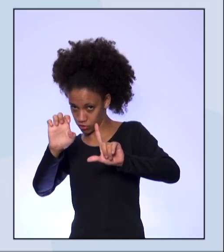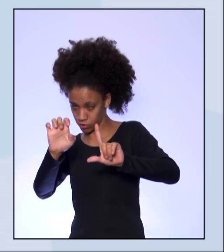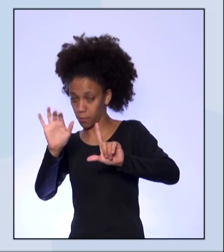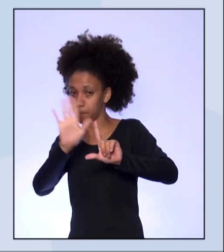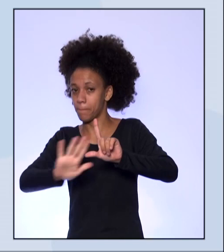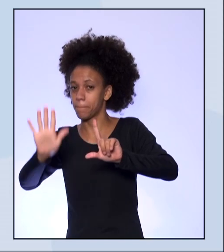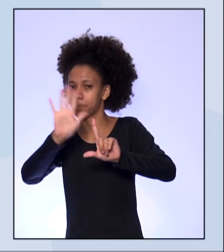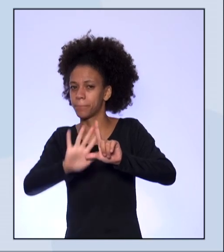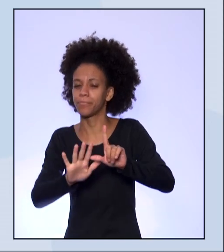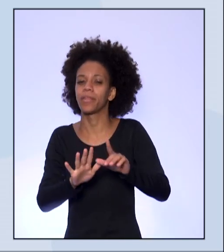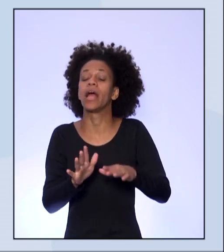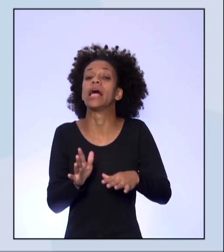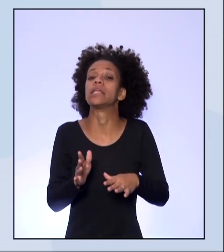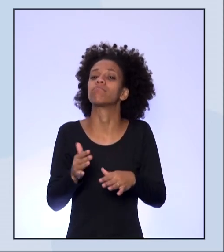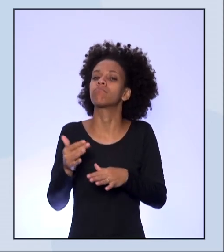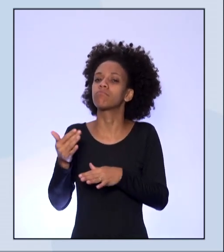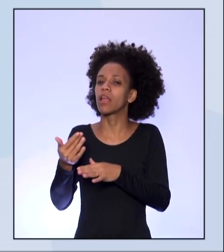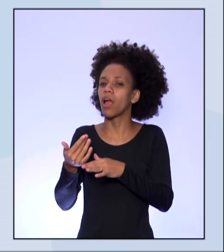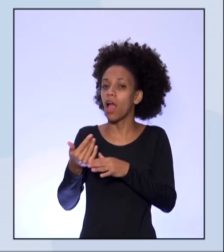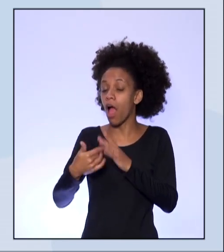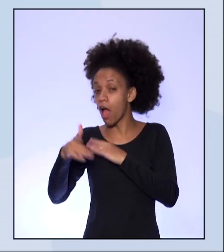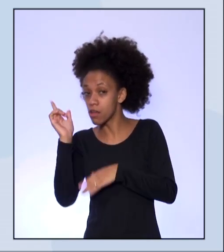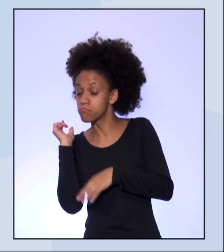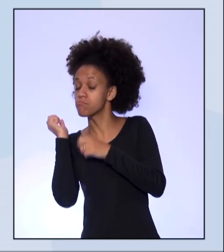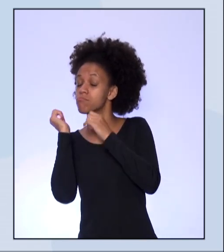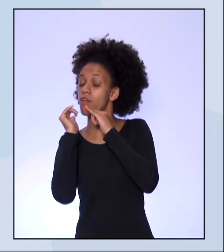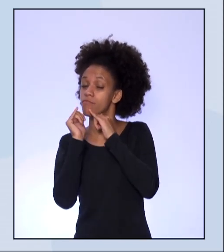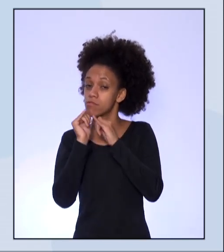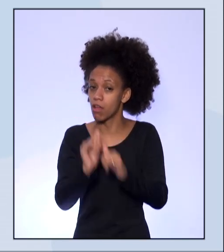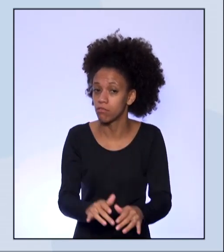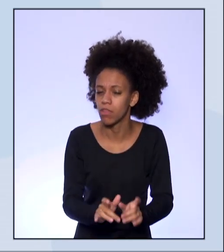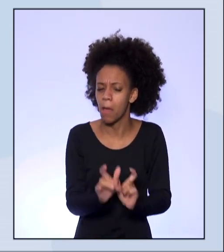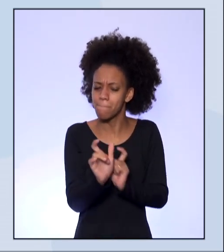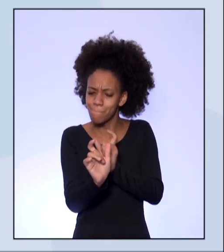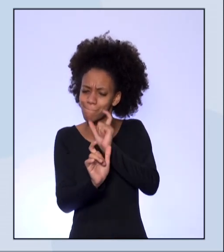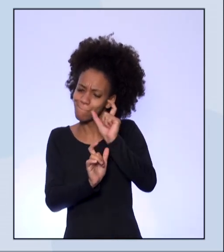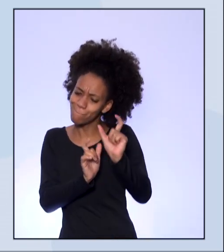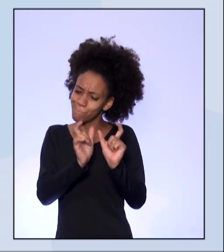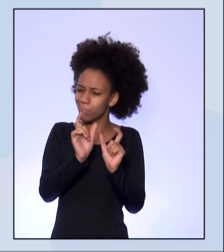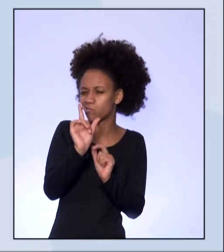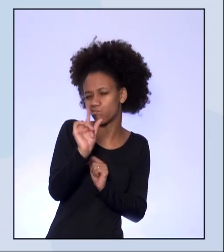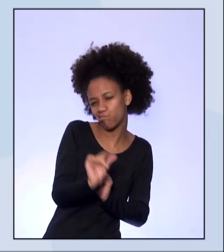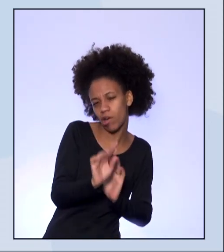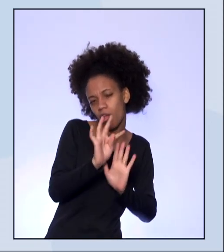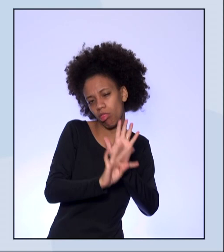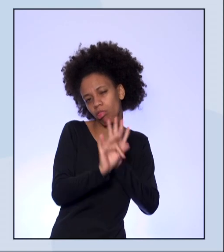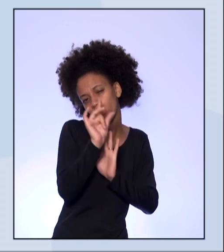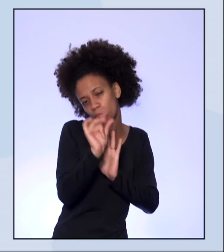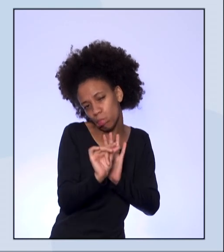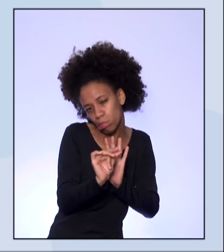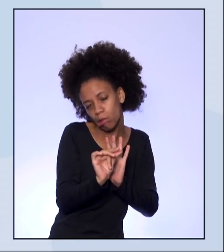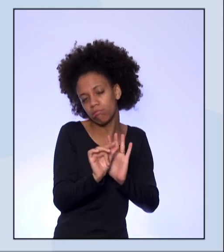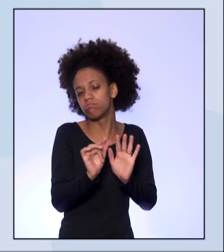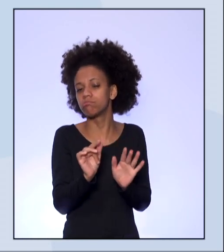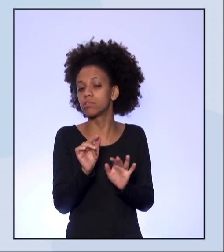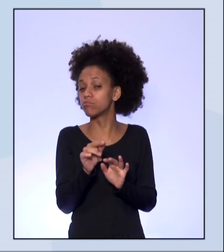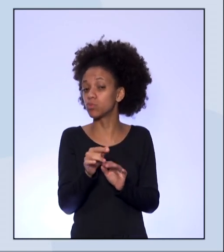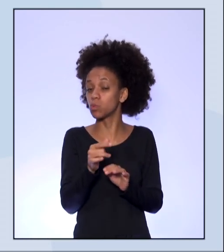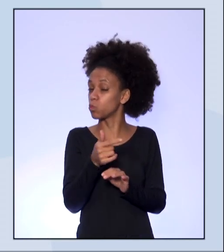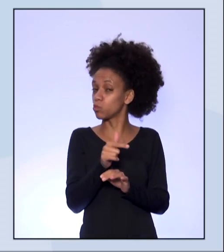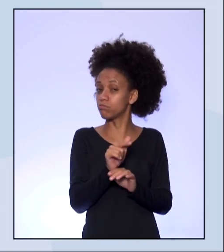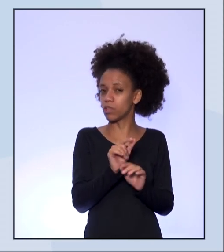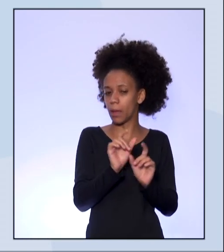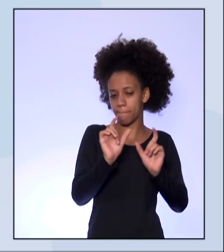mesmo contendo poucas palavras, como a gente se diz, pouco texto, isso é um texto. A gente não tem